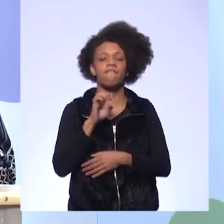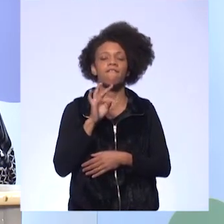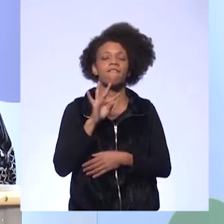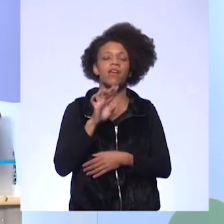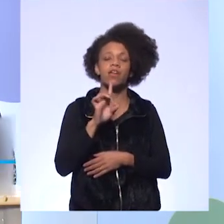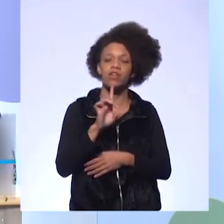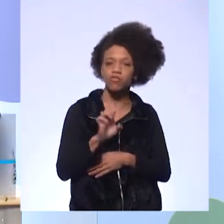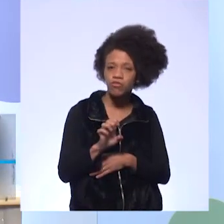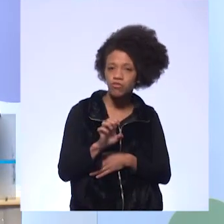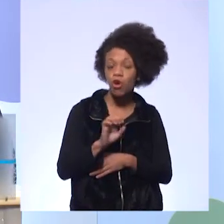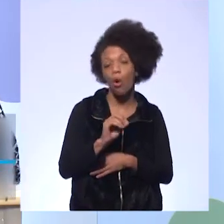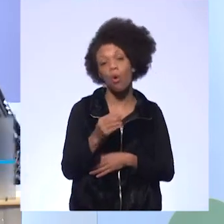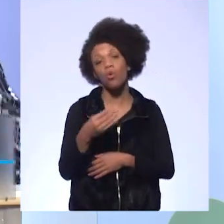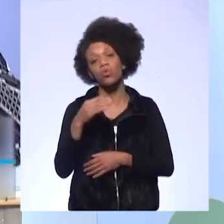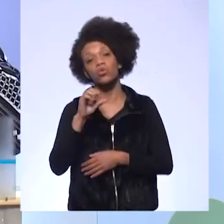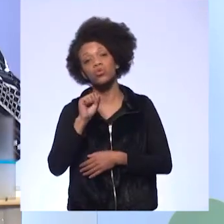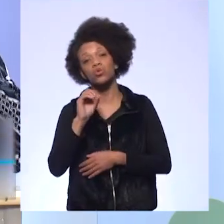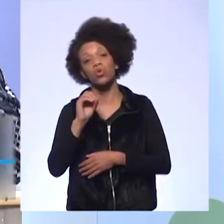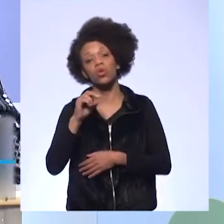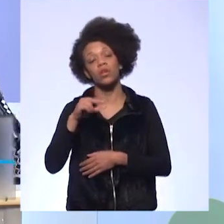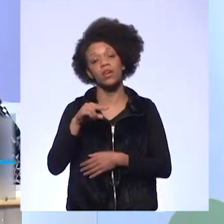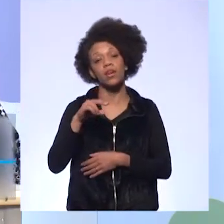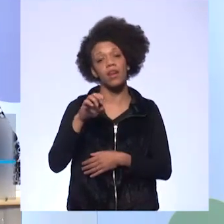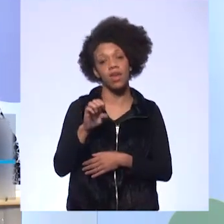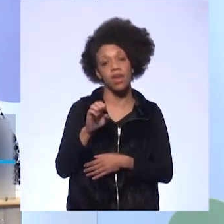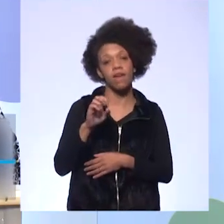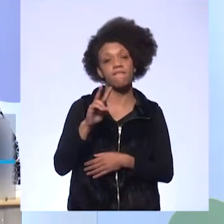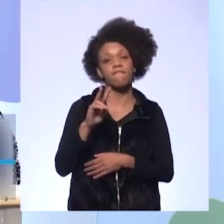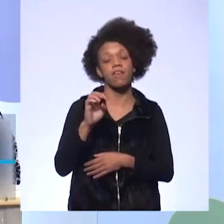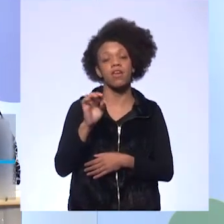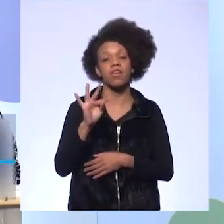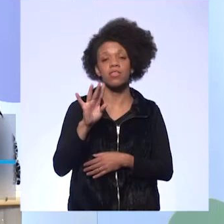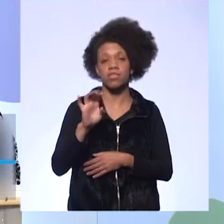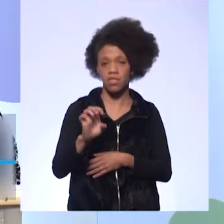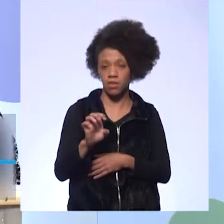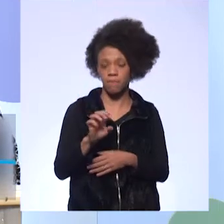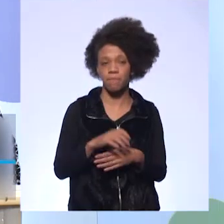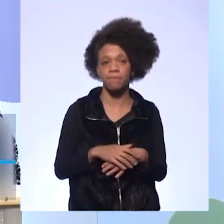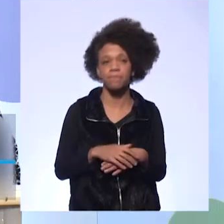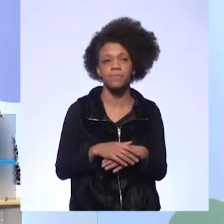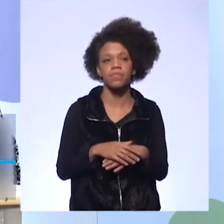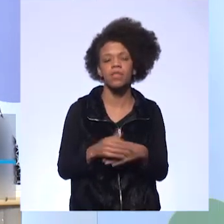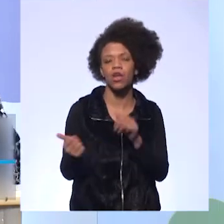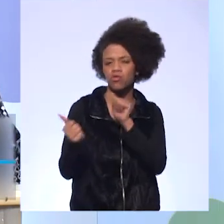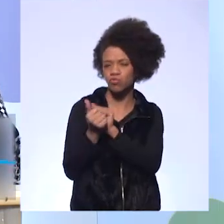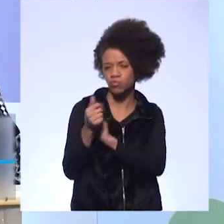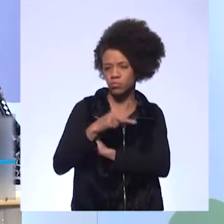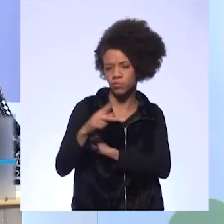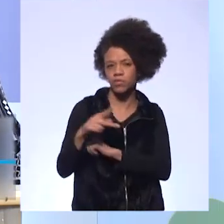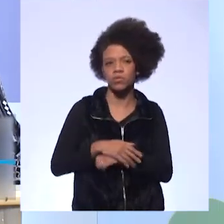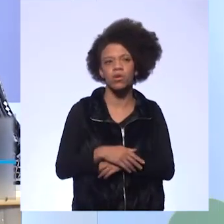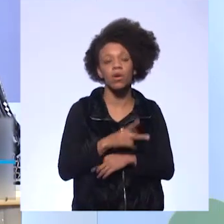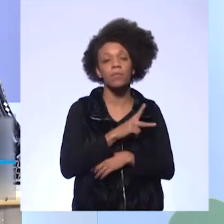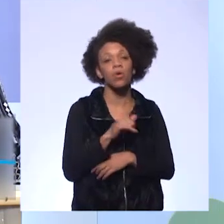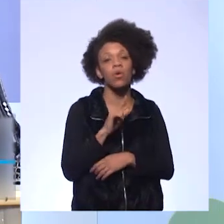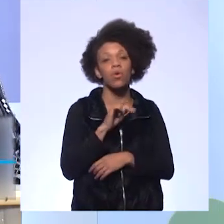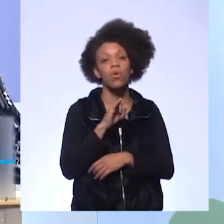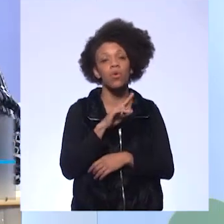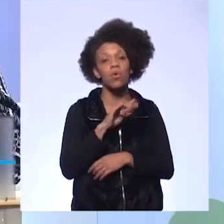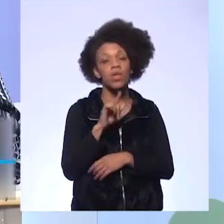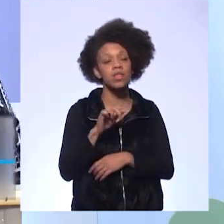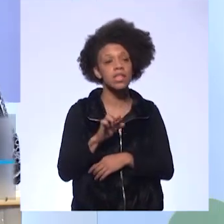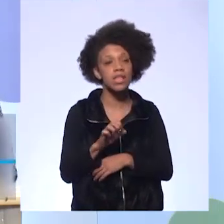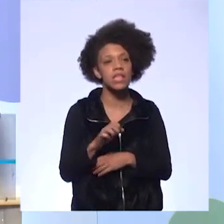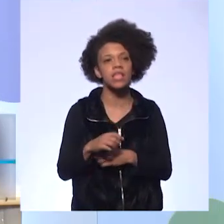Monteiro Lobatos, sempre juntos. Estamos juntos, prof. E, professora Luíse, a galera